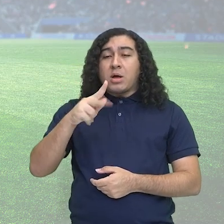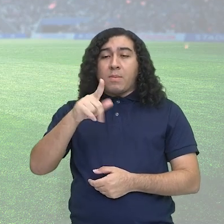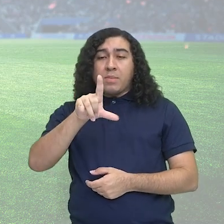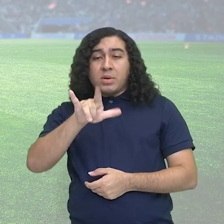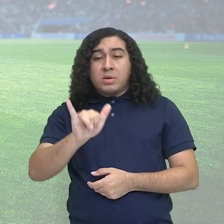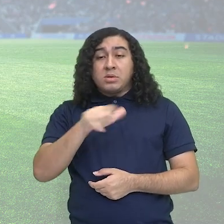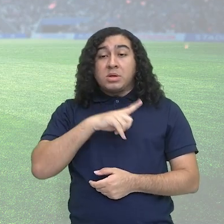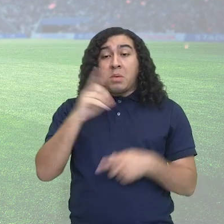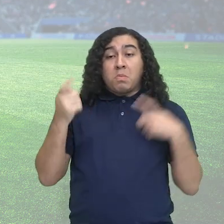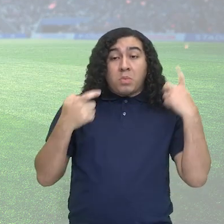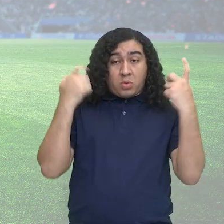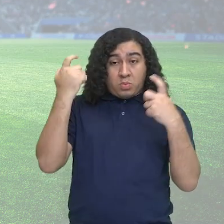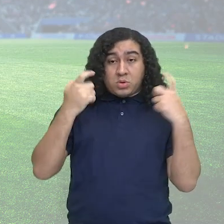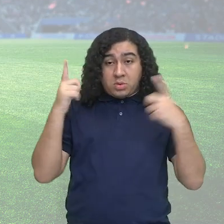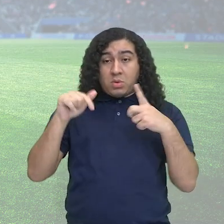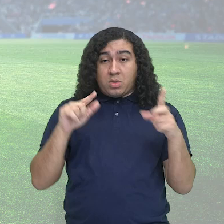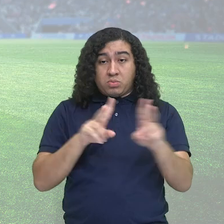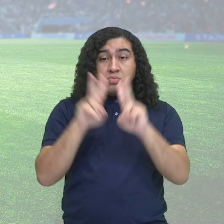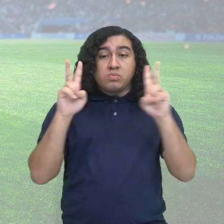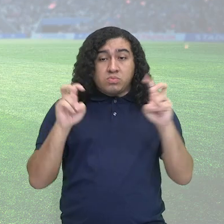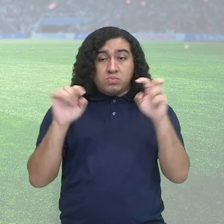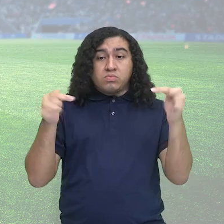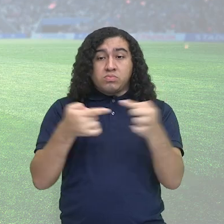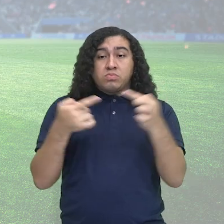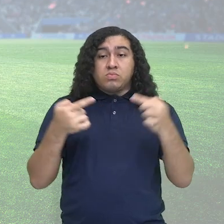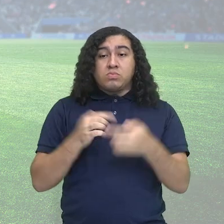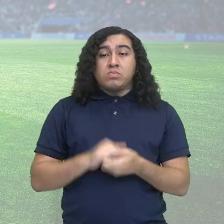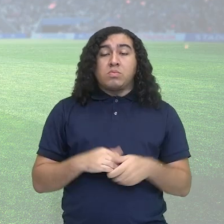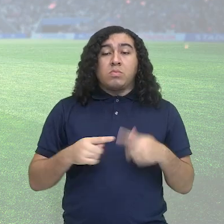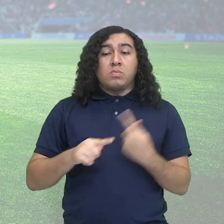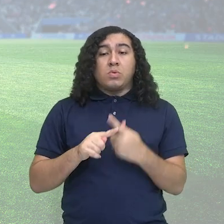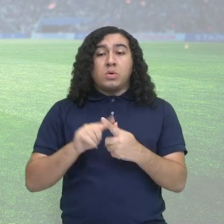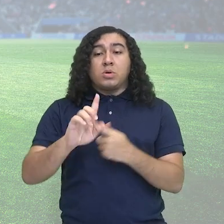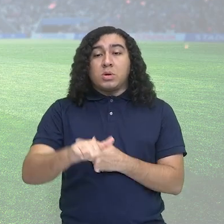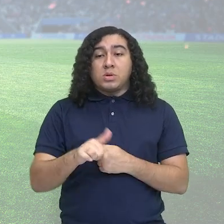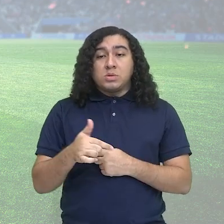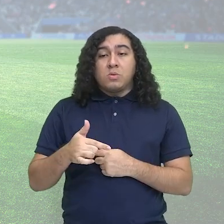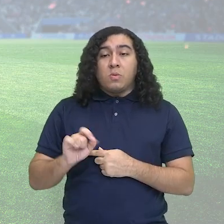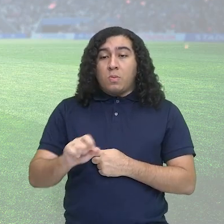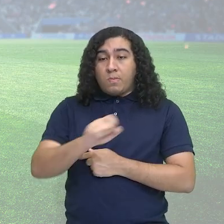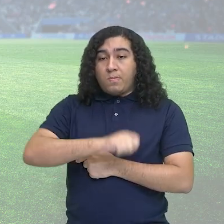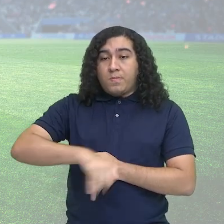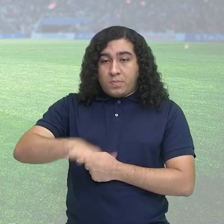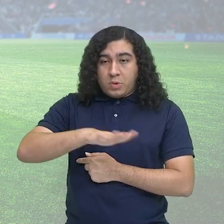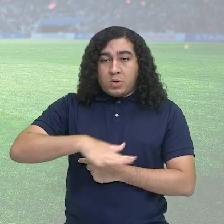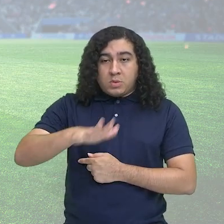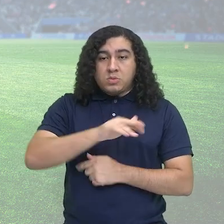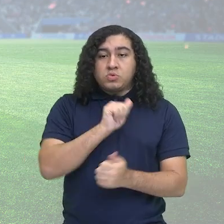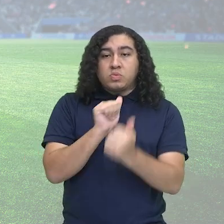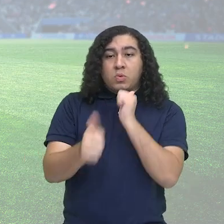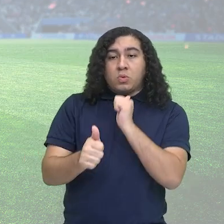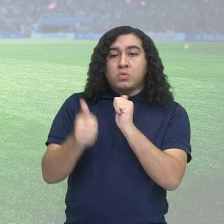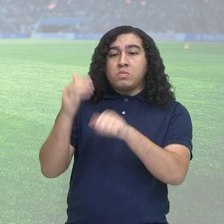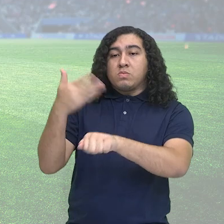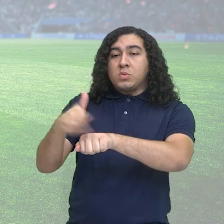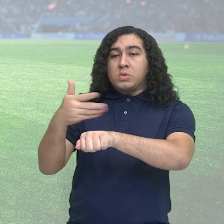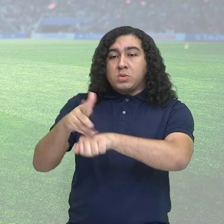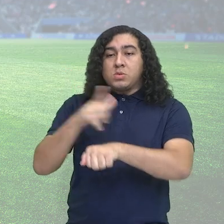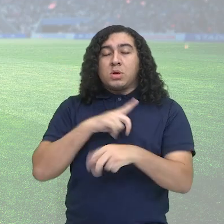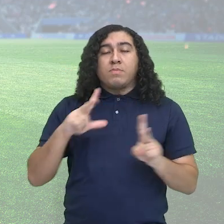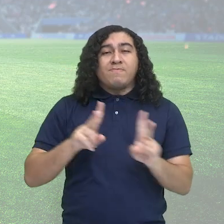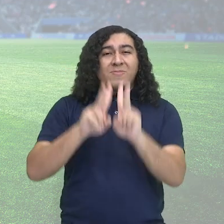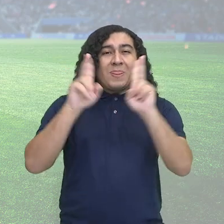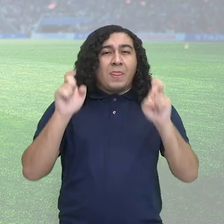traz essa preocupação sobre esse tema, né? Justamente porque nesse ambiente esportivo existem temas que